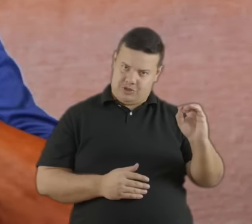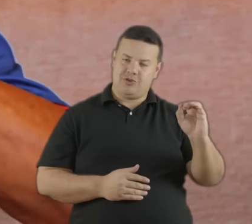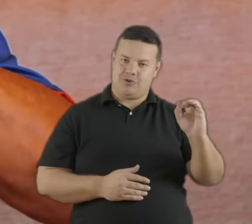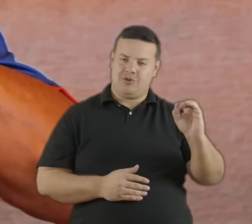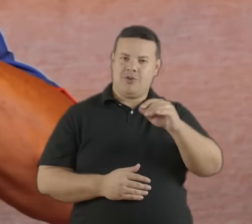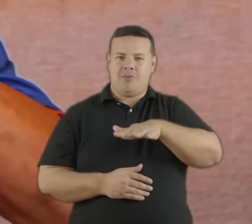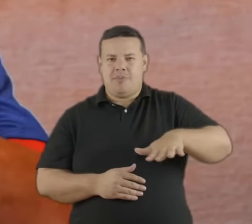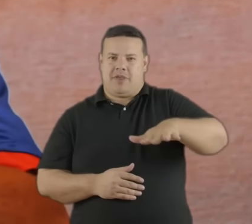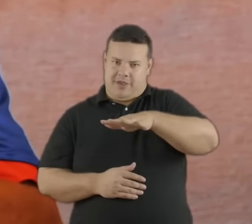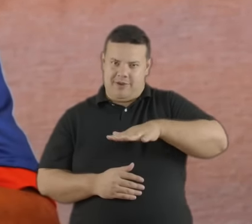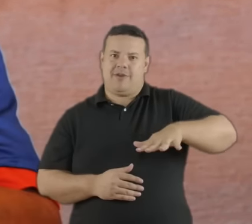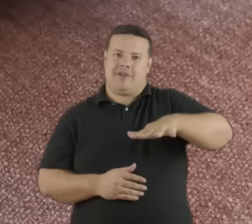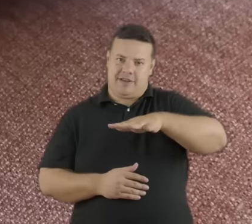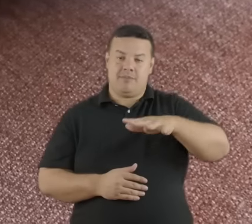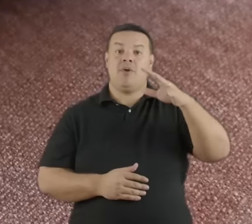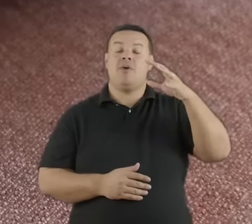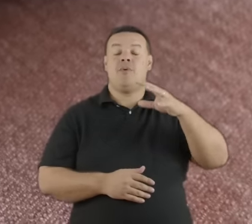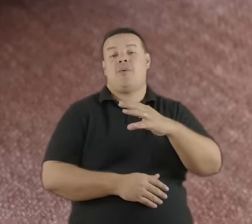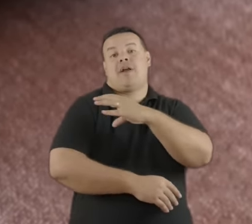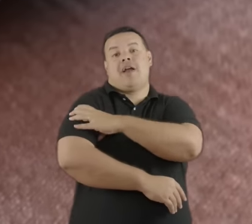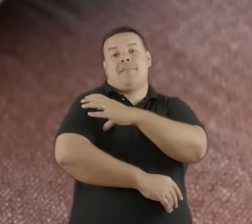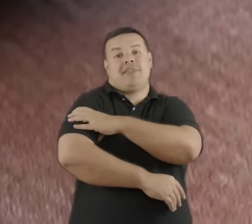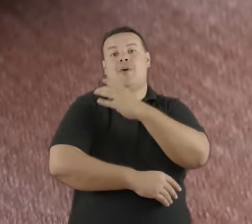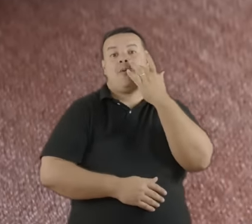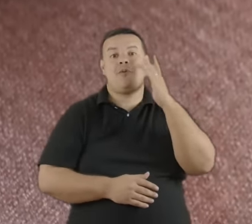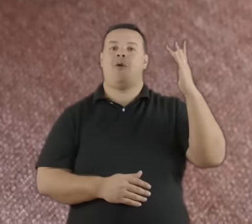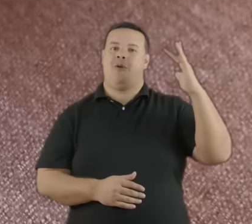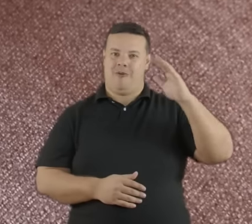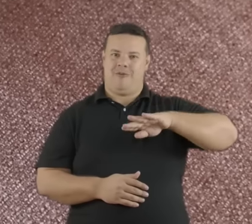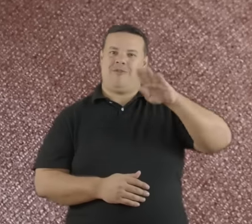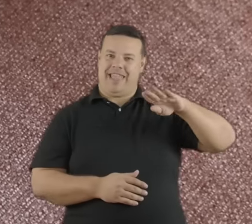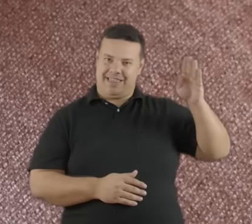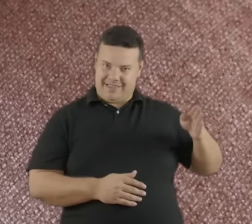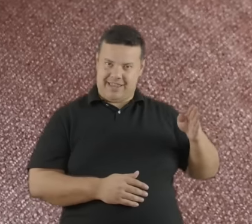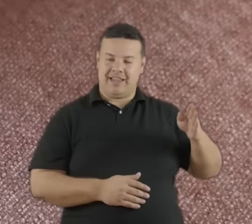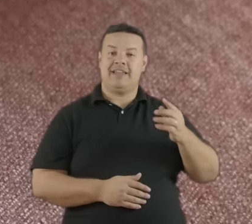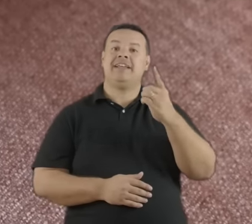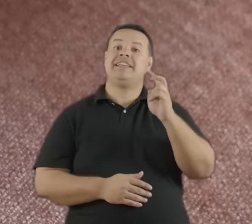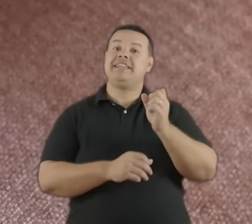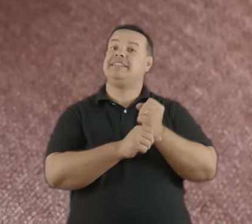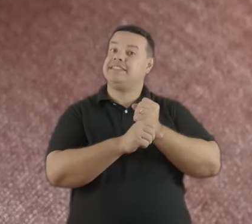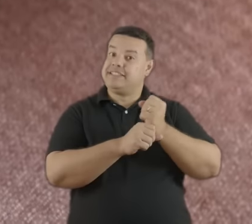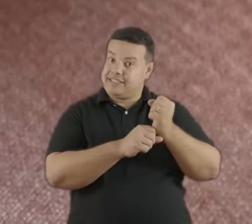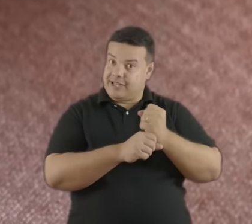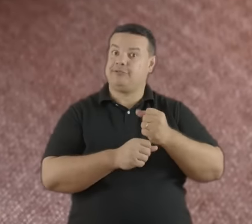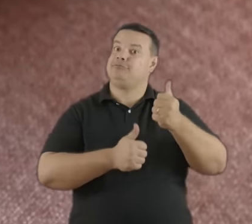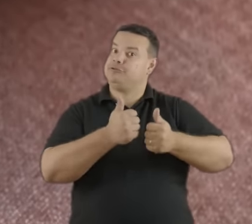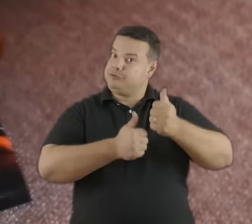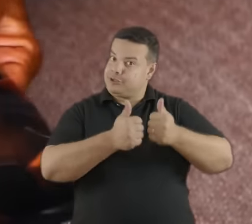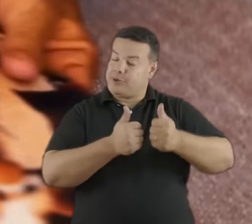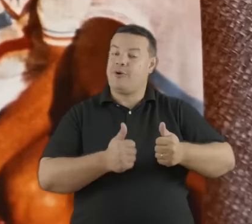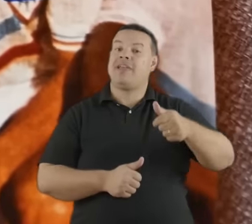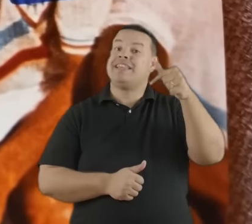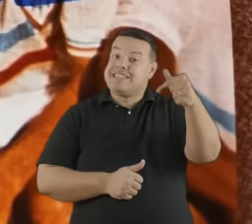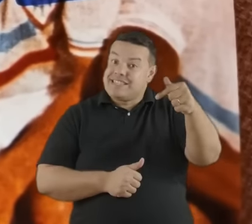o capitão de ouro da Serra. Com cerca de 15 anos de serviços prestados ao tricolor, foi campeão